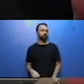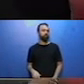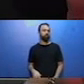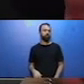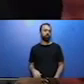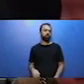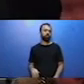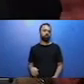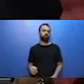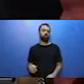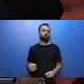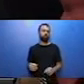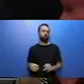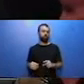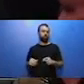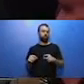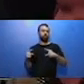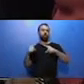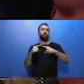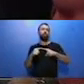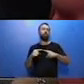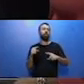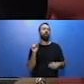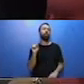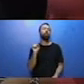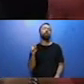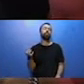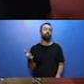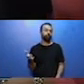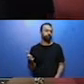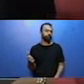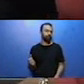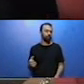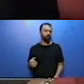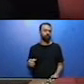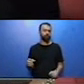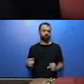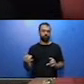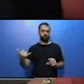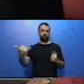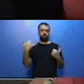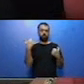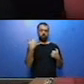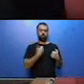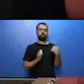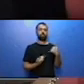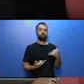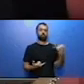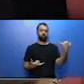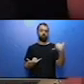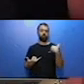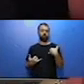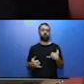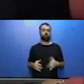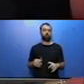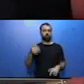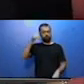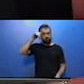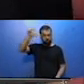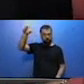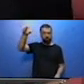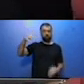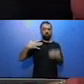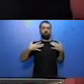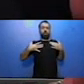Principal função dos alimentos energéticos é o fornecimento de energia, evitando a fadiga. Por